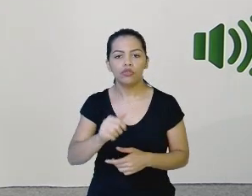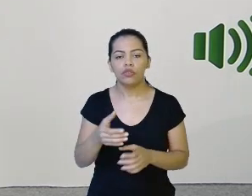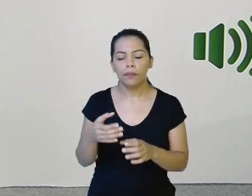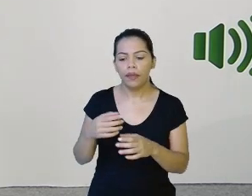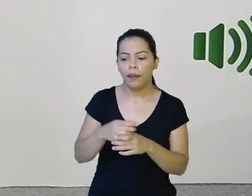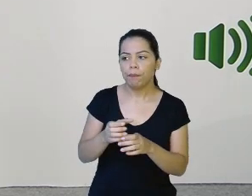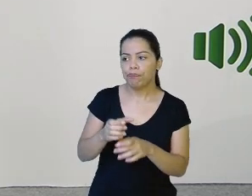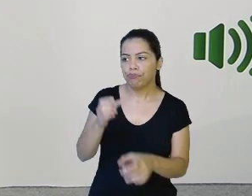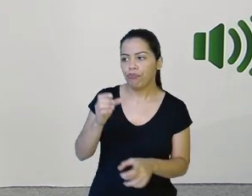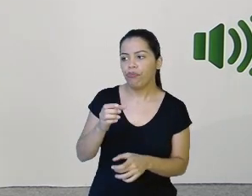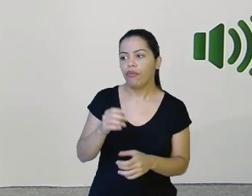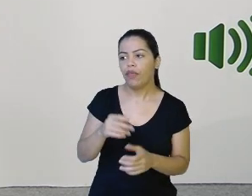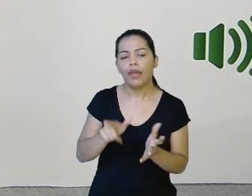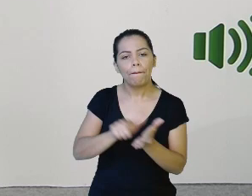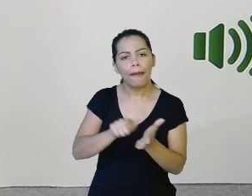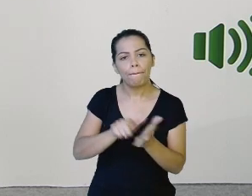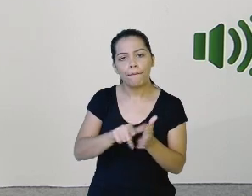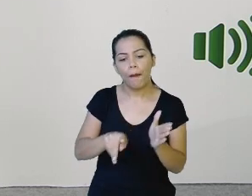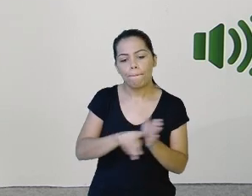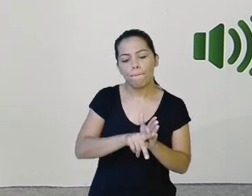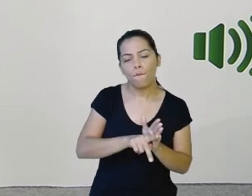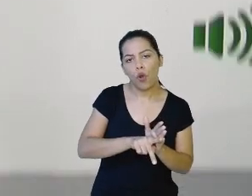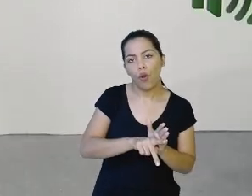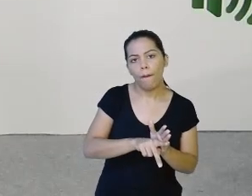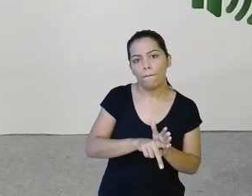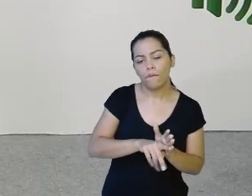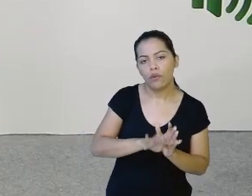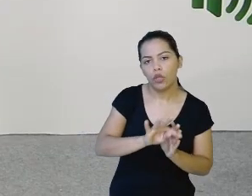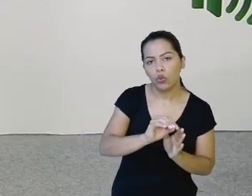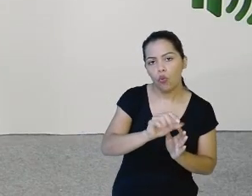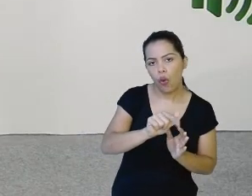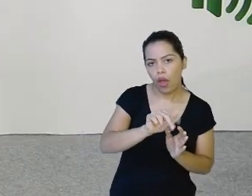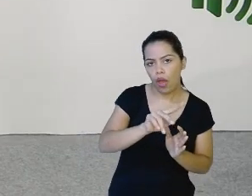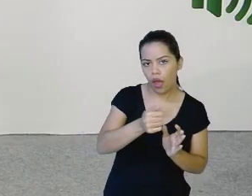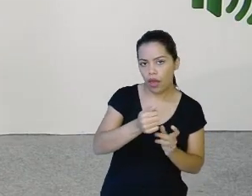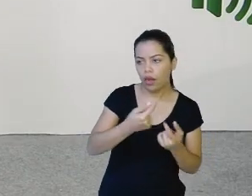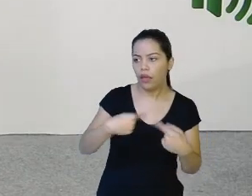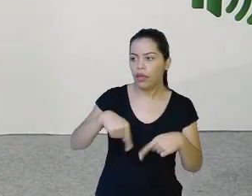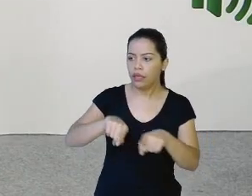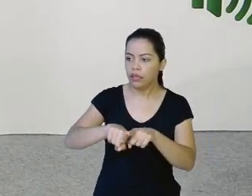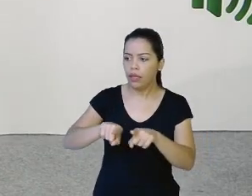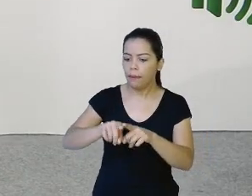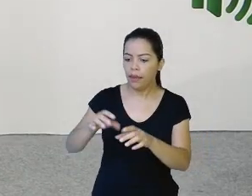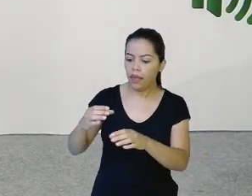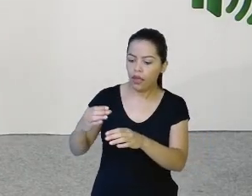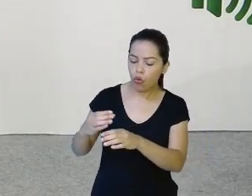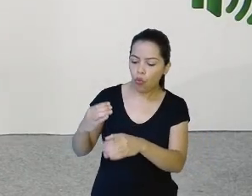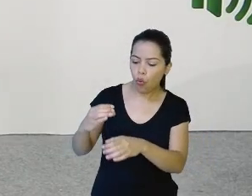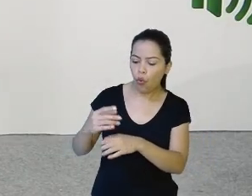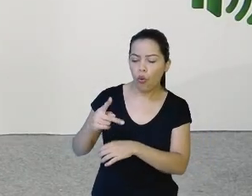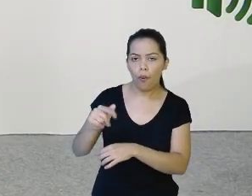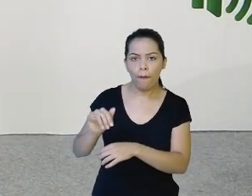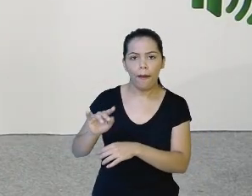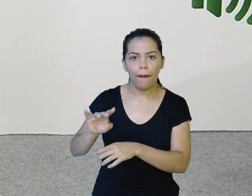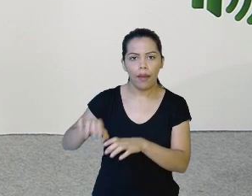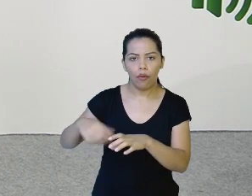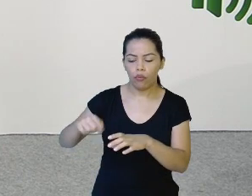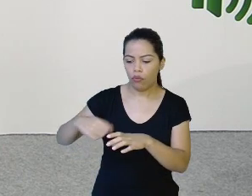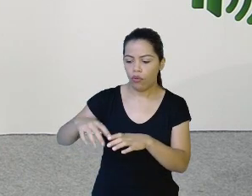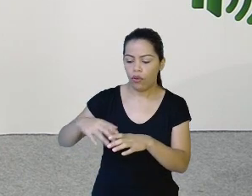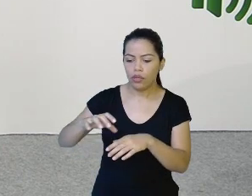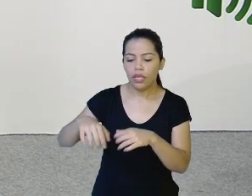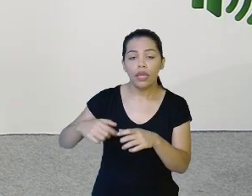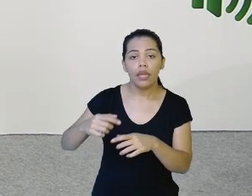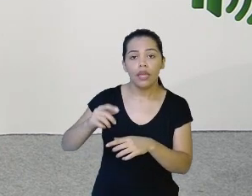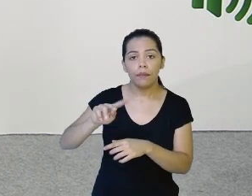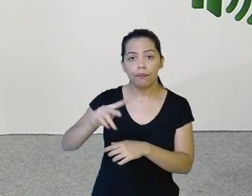e rolinho de papel higiênico. Pode ser só o rolinho de papel toalha também, a gente vai ter um tamanho legal, ou pode juntar um no outro